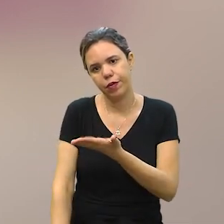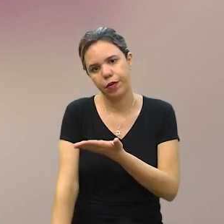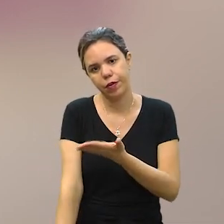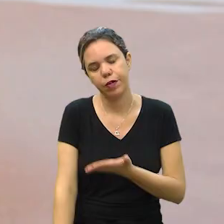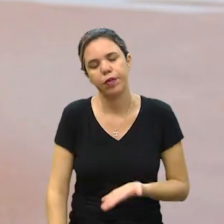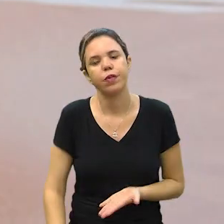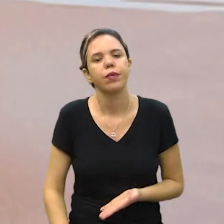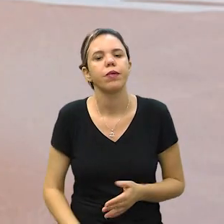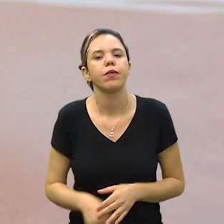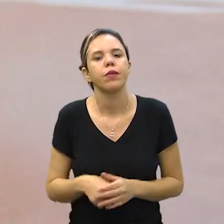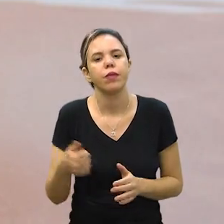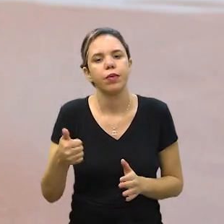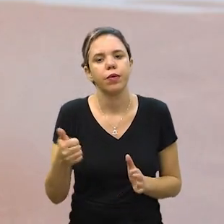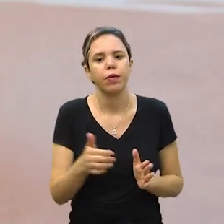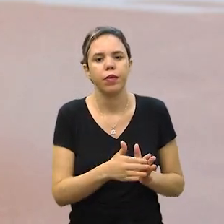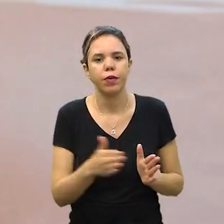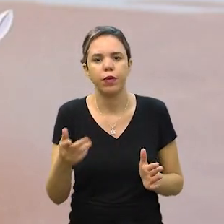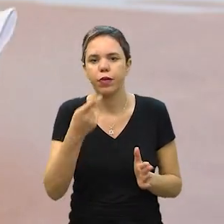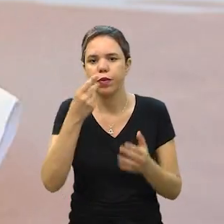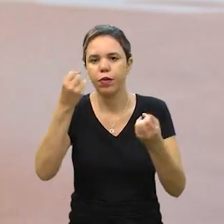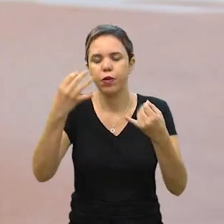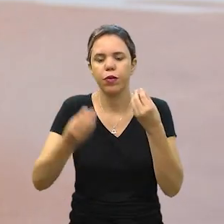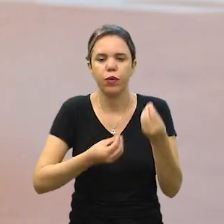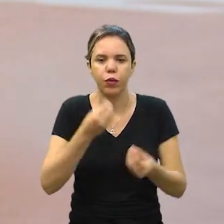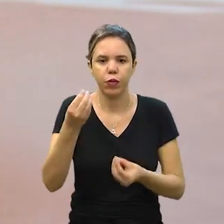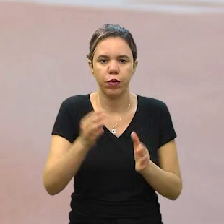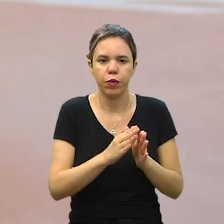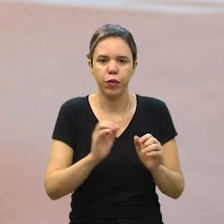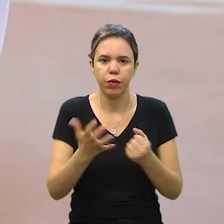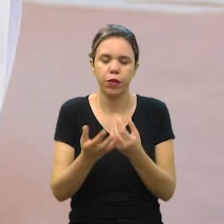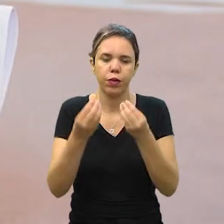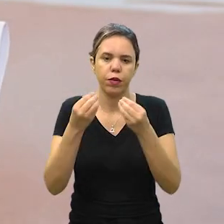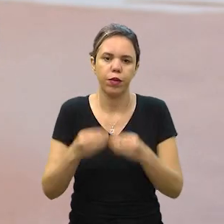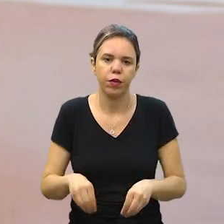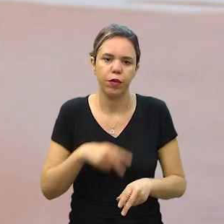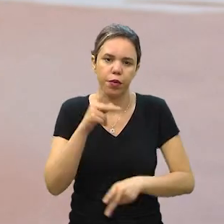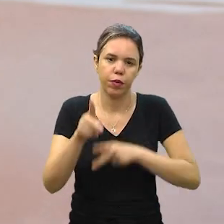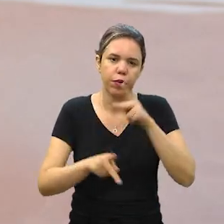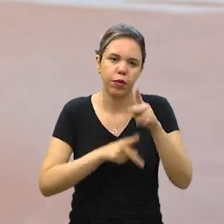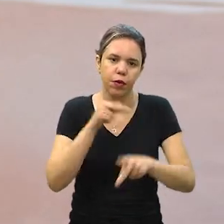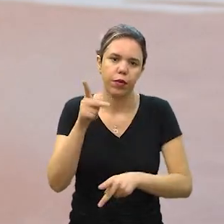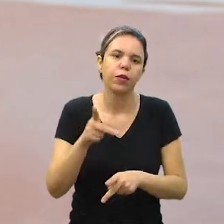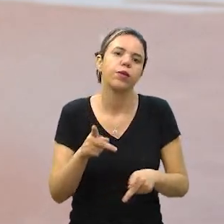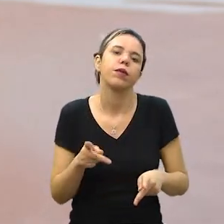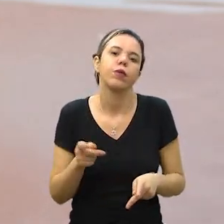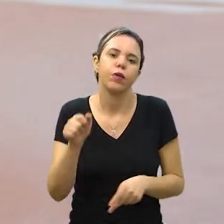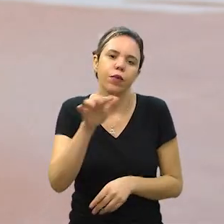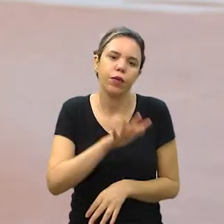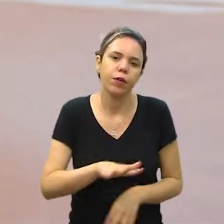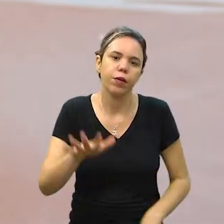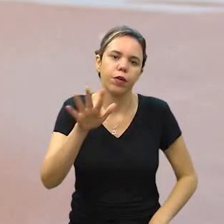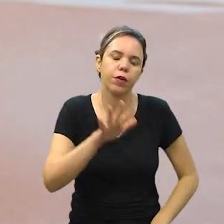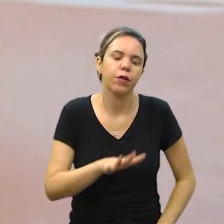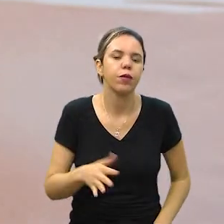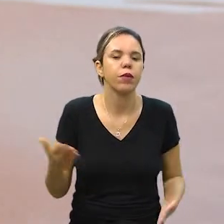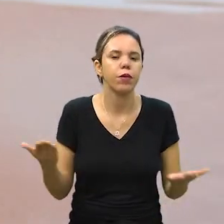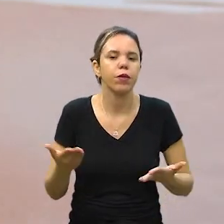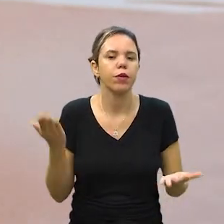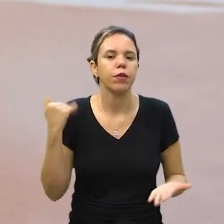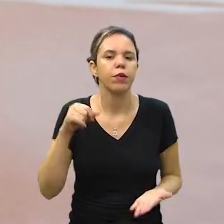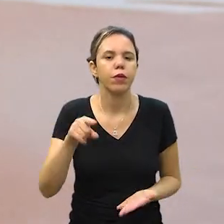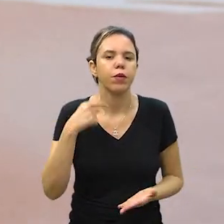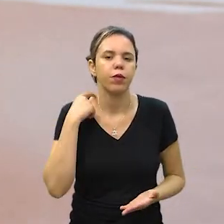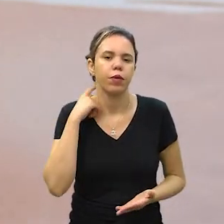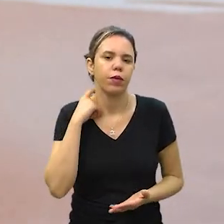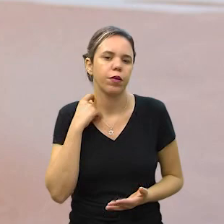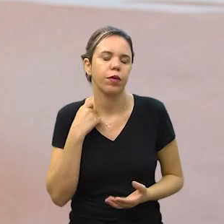com você. Bom, Thelma, no primeiro bloco a gente falou aí como essa pandemia tem afetado as pessoas de maneira geral. Agora eu queria